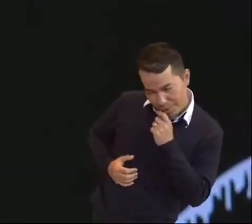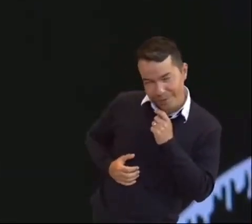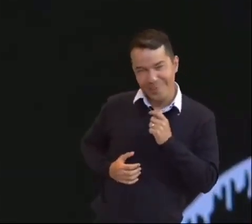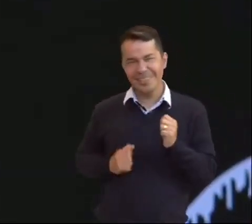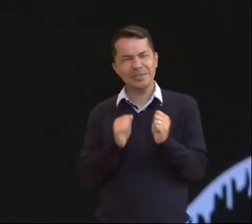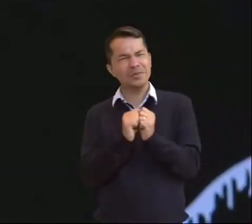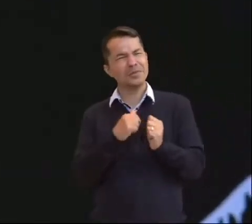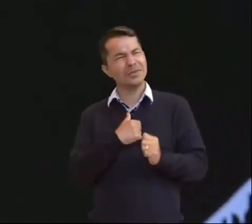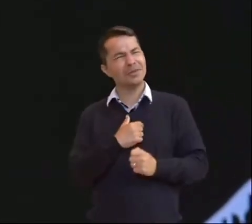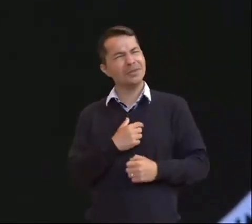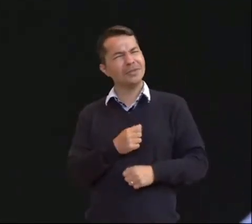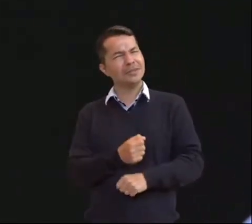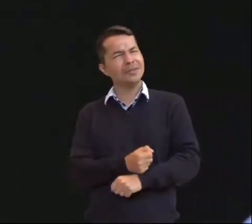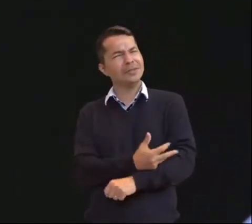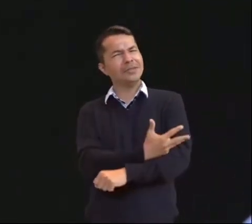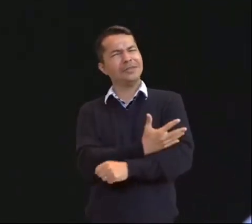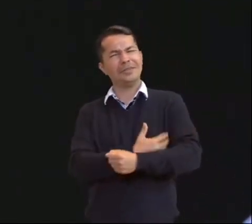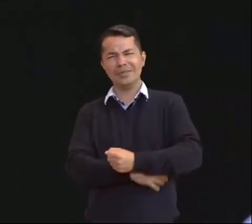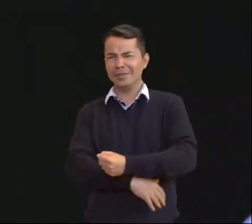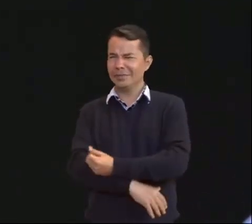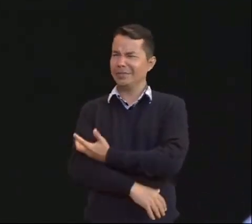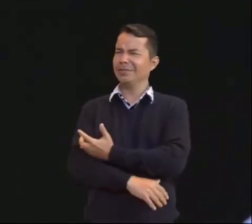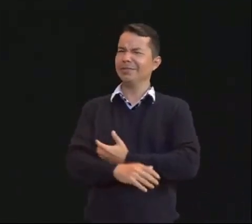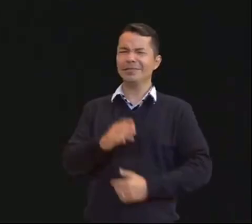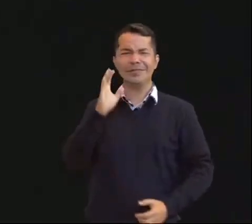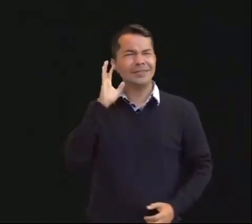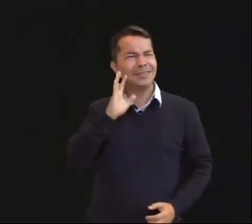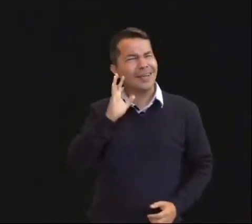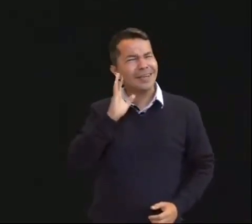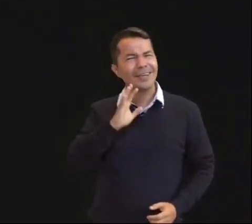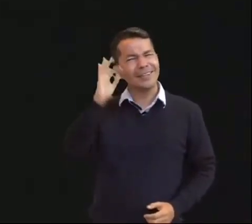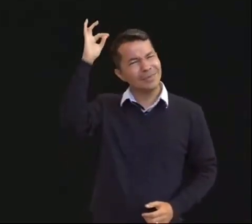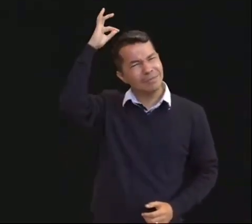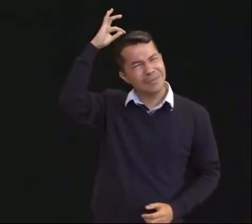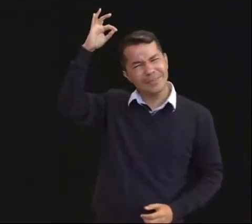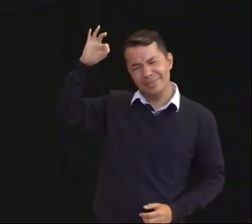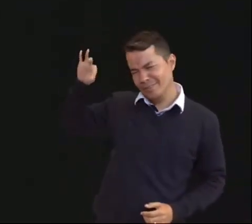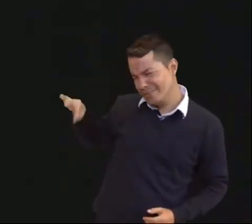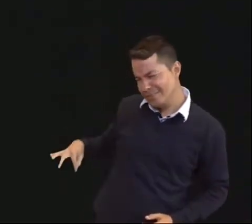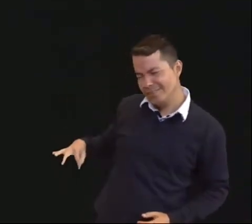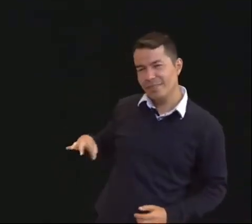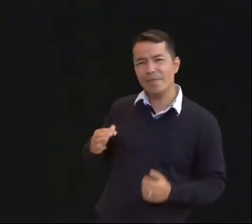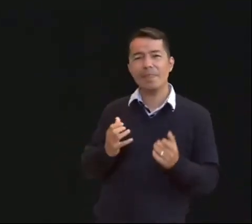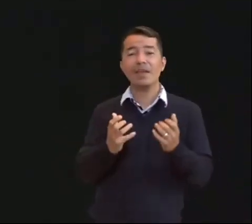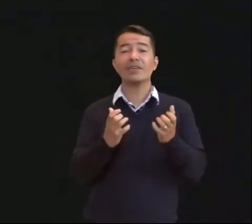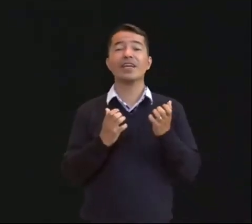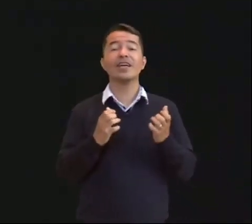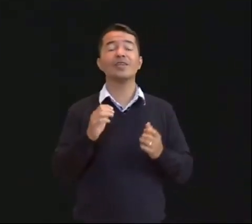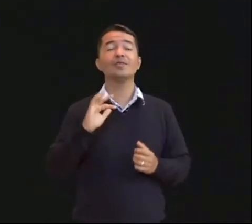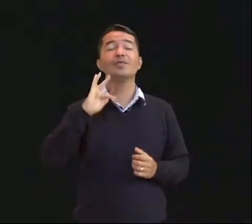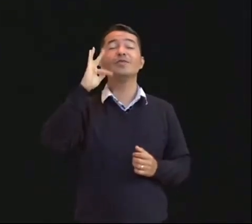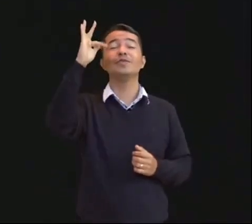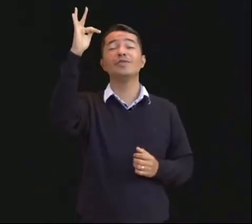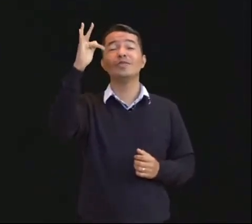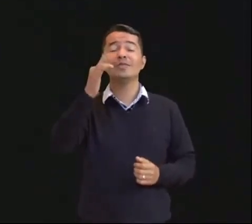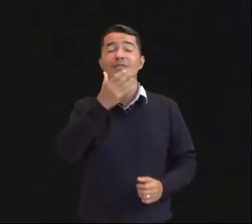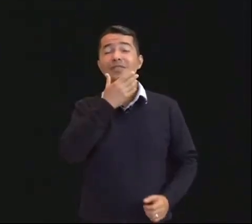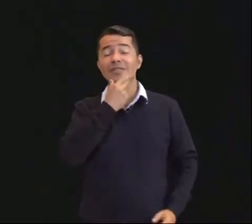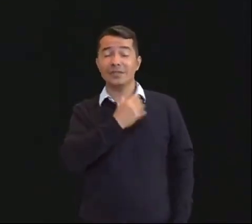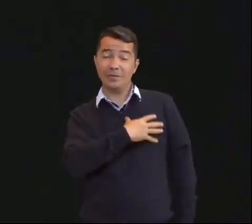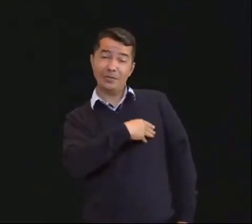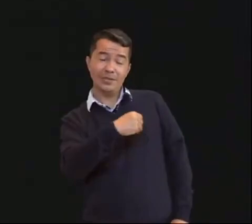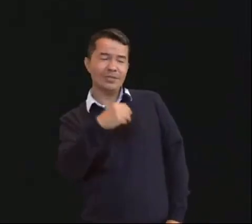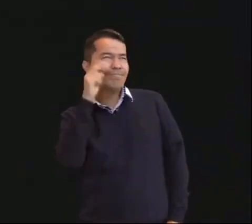E sabe, nós fomos visitados juntos ali. Como eu quero que o Beni lembre um dia que ele andava de mão dada